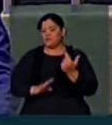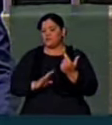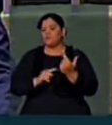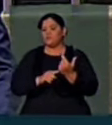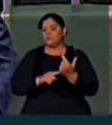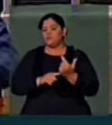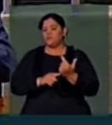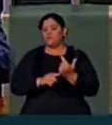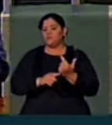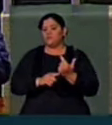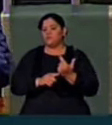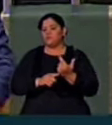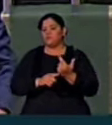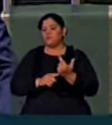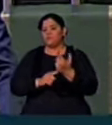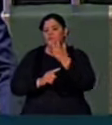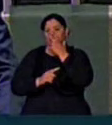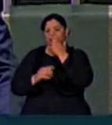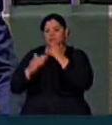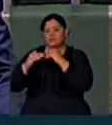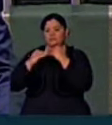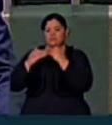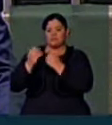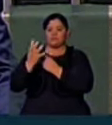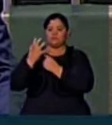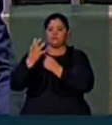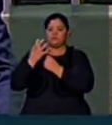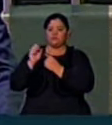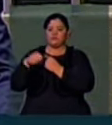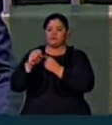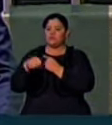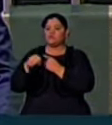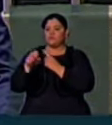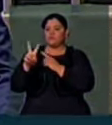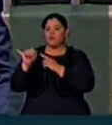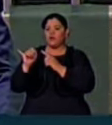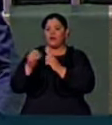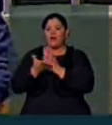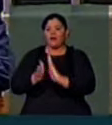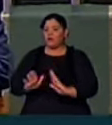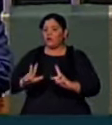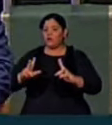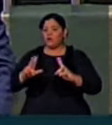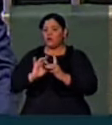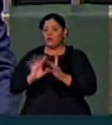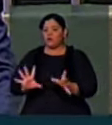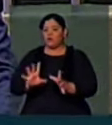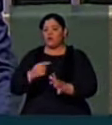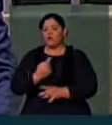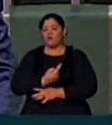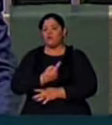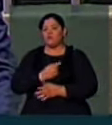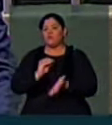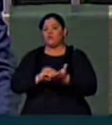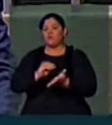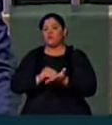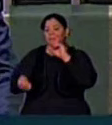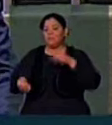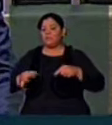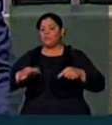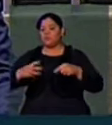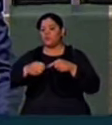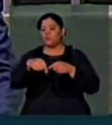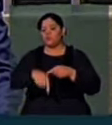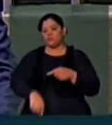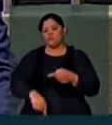neste meio, nos conduzem, sim, para a privação de nossa liberdade. Está faltando pouco para dominar o Congresso Nacional.